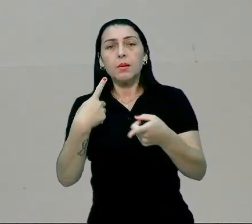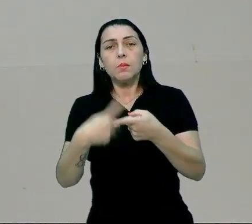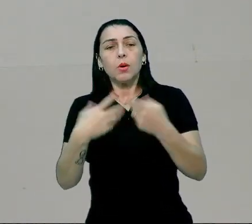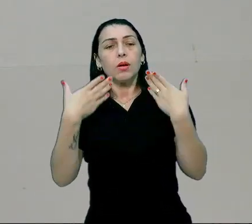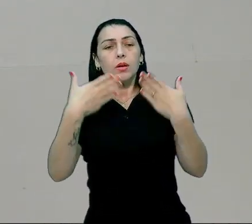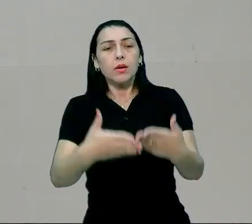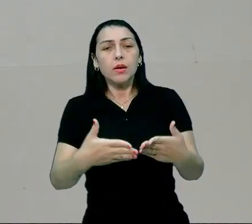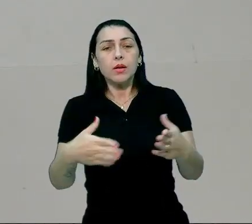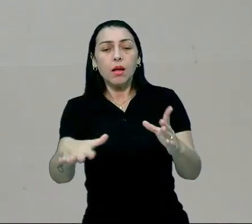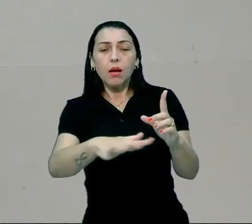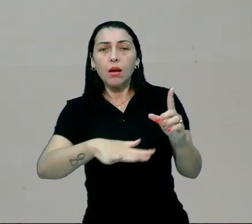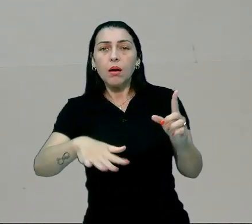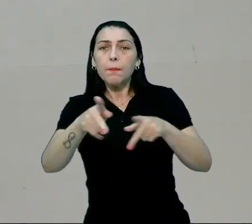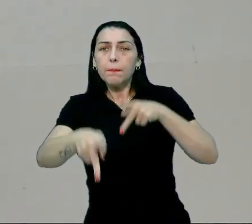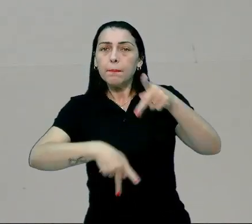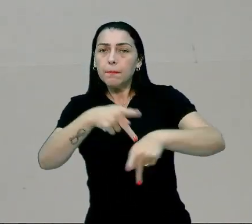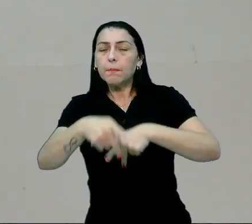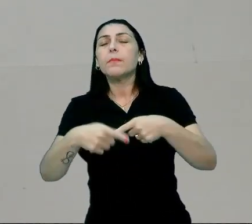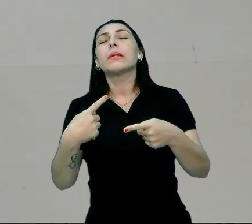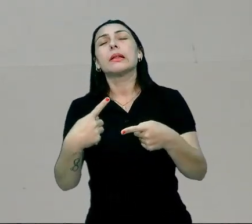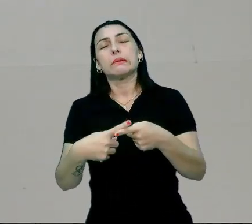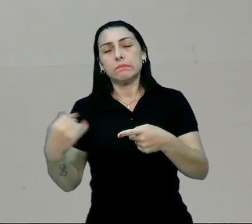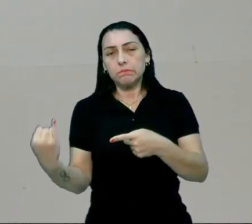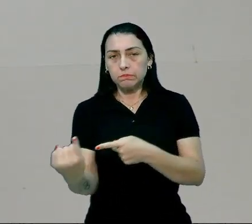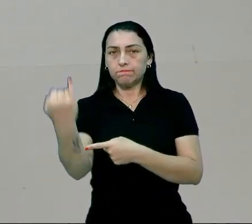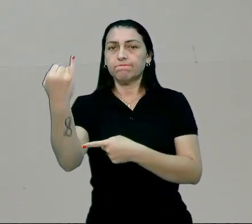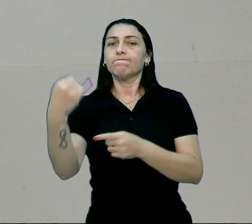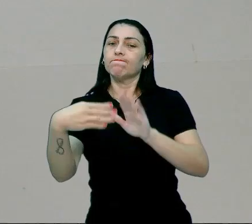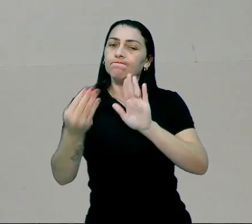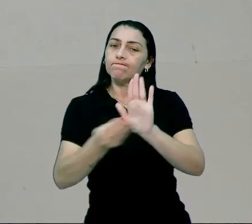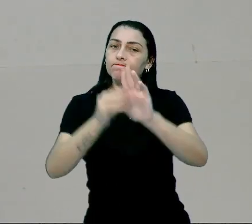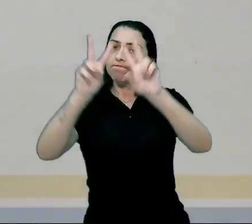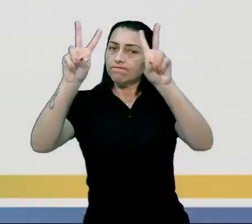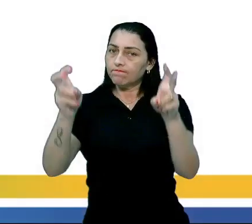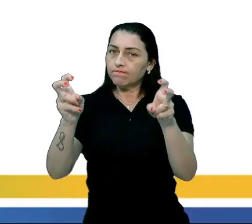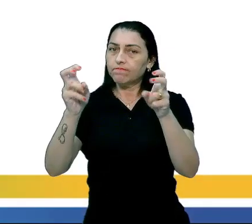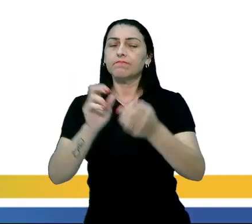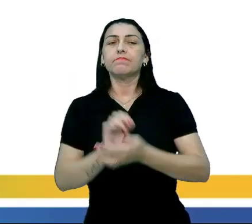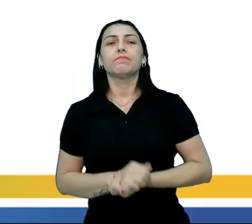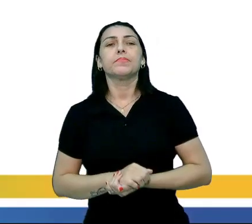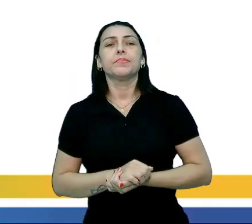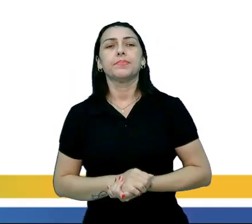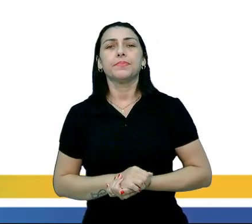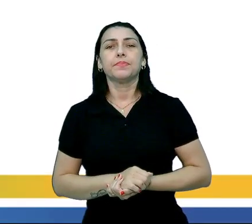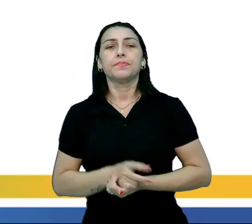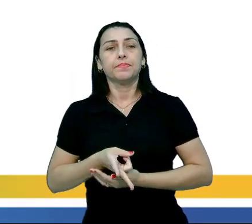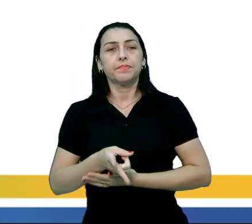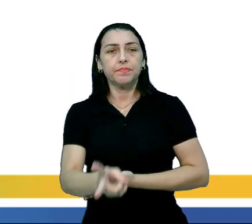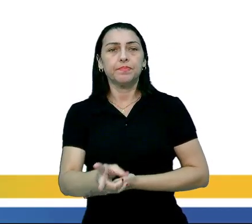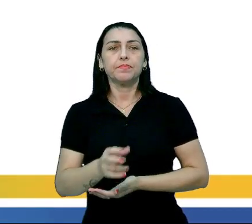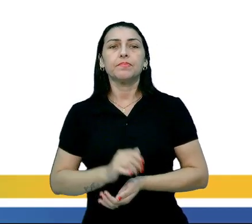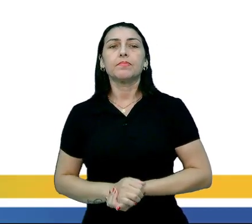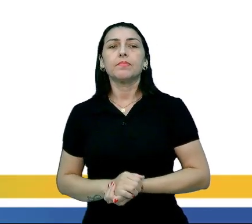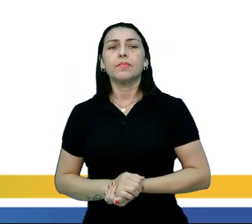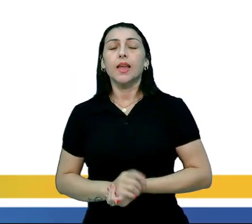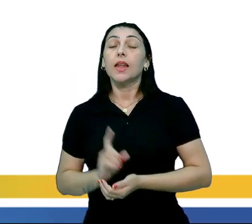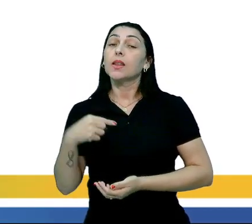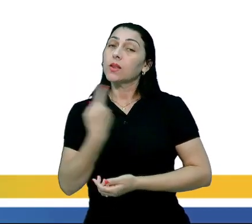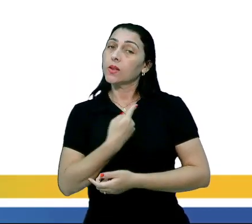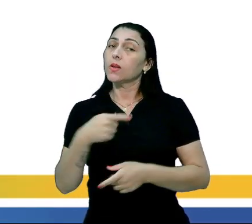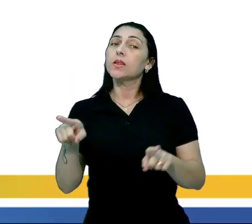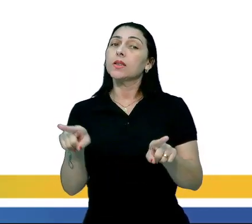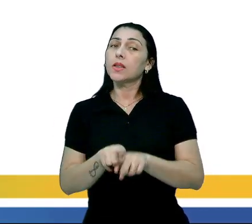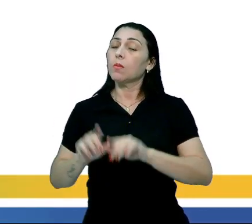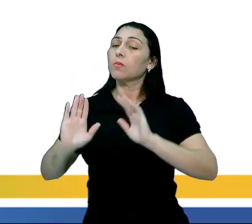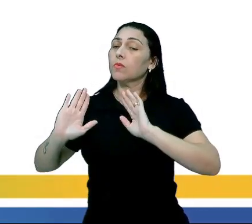dirige a um público específico, então ela é muito importante que você coloque o título. Vamos dar continuidade. Nós temos